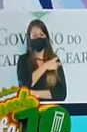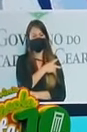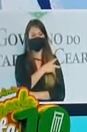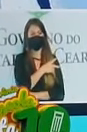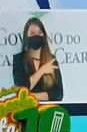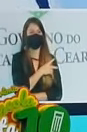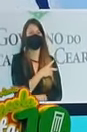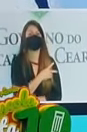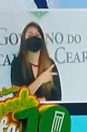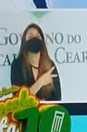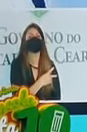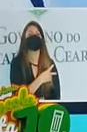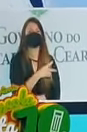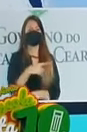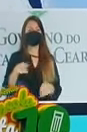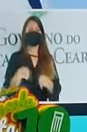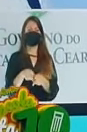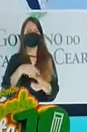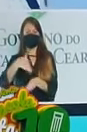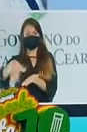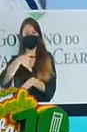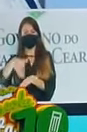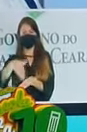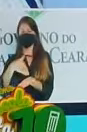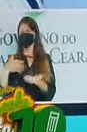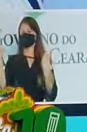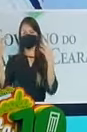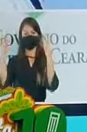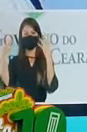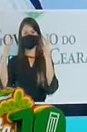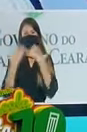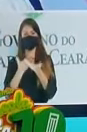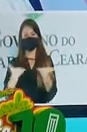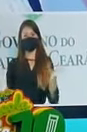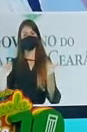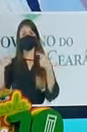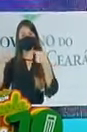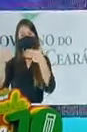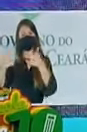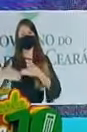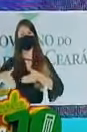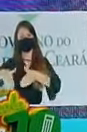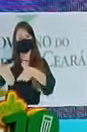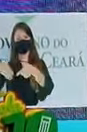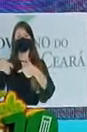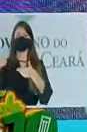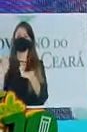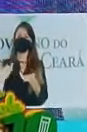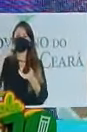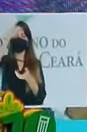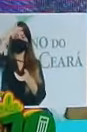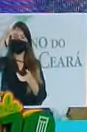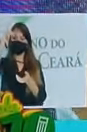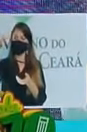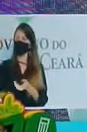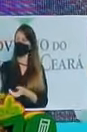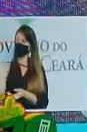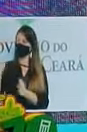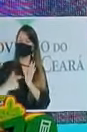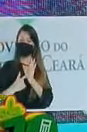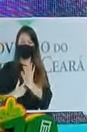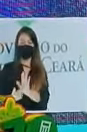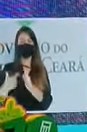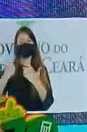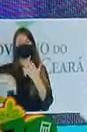fundamental. Secretária, parabéns, sucesso, transmita aí ao prefeito doutor Almeida os